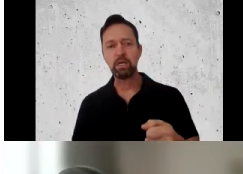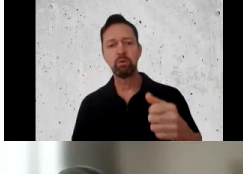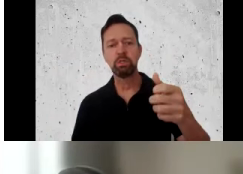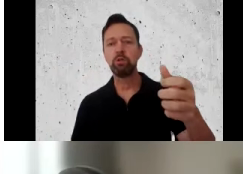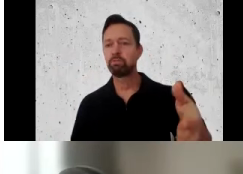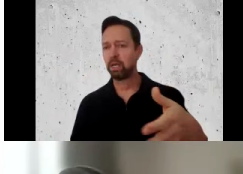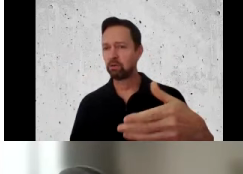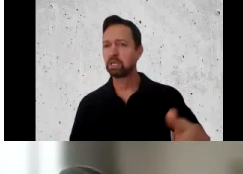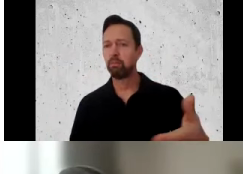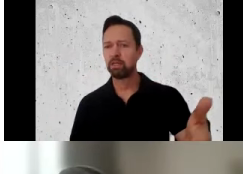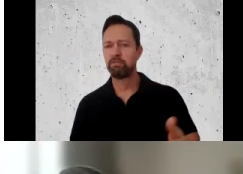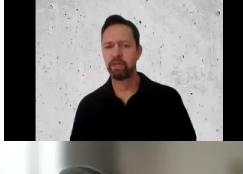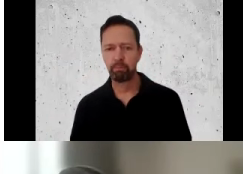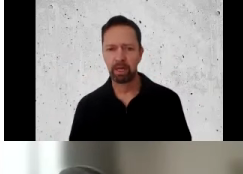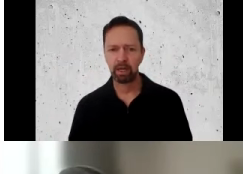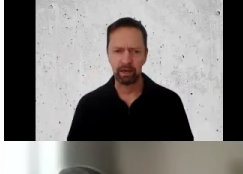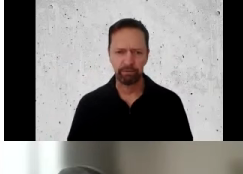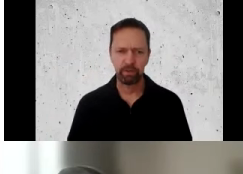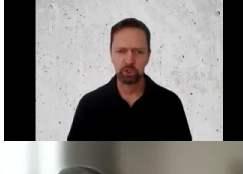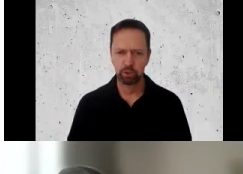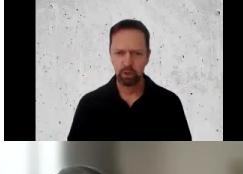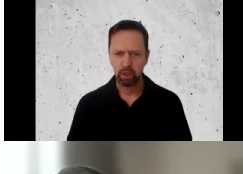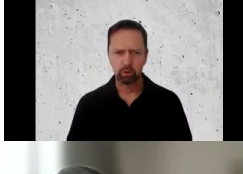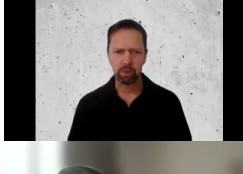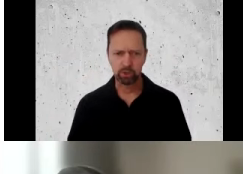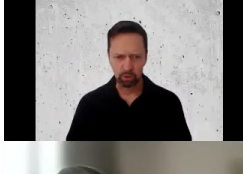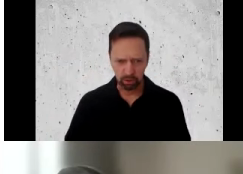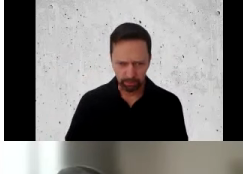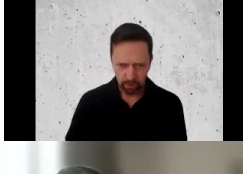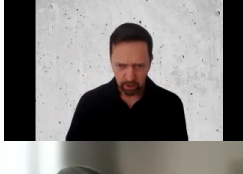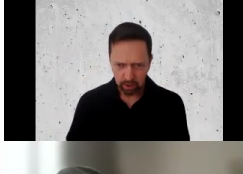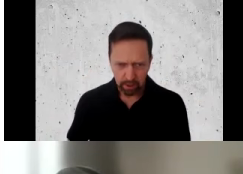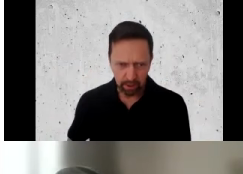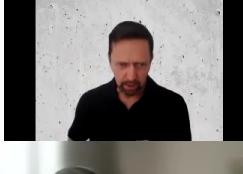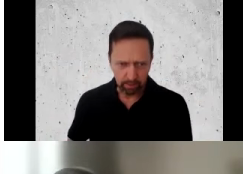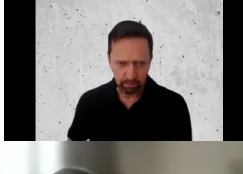sujeita a esses perigos, e os perigos realmente vieram pegar. A Fisher começou...